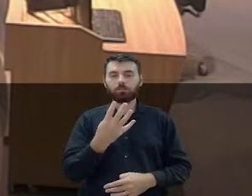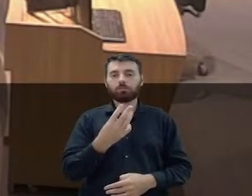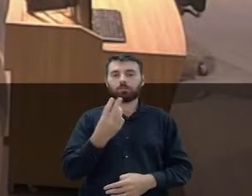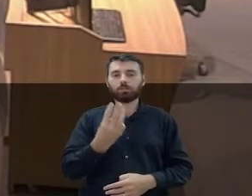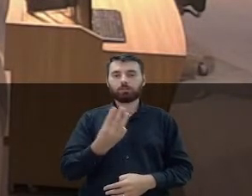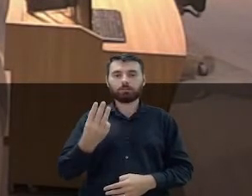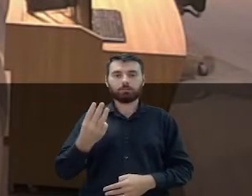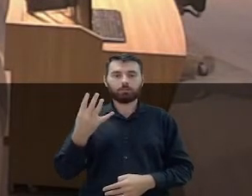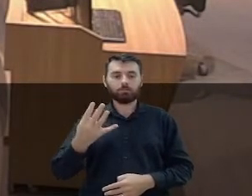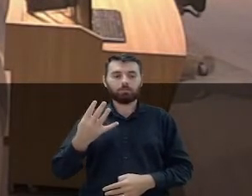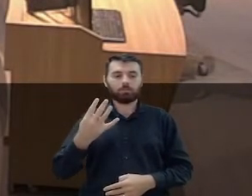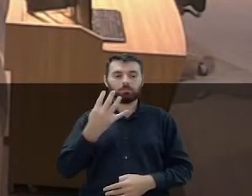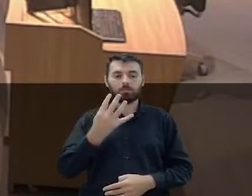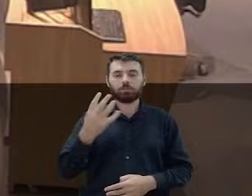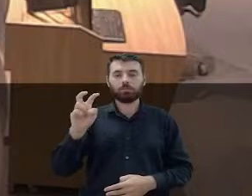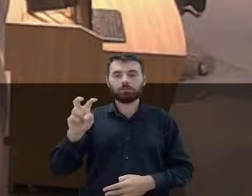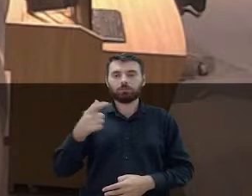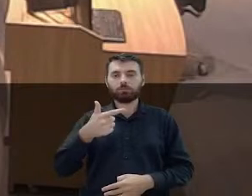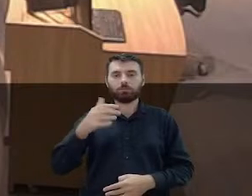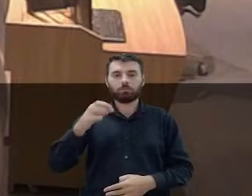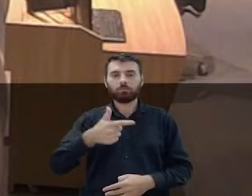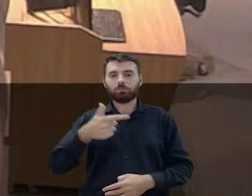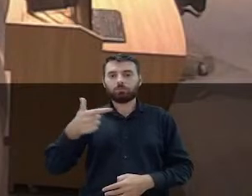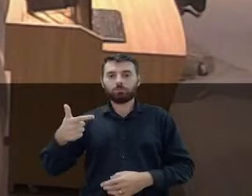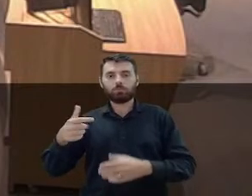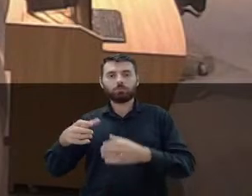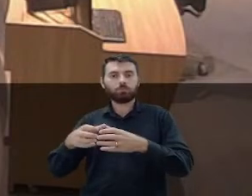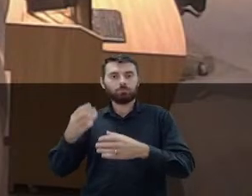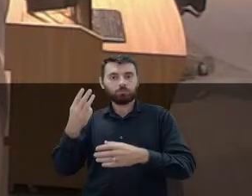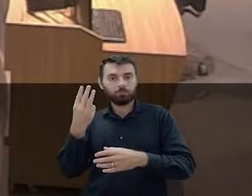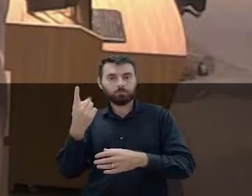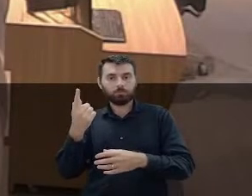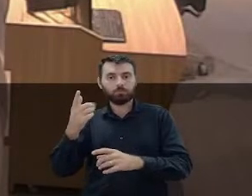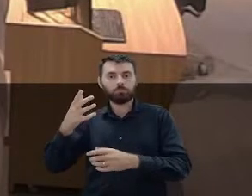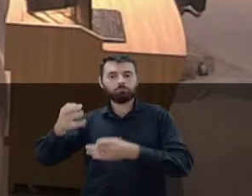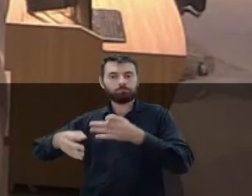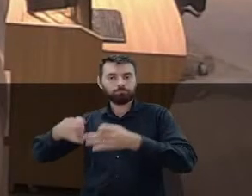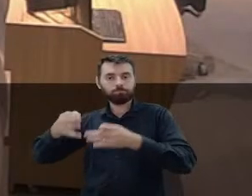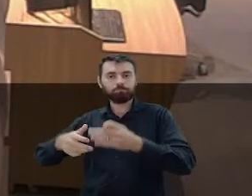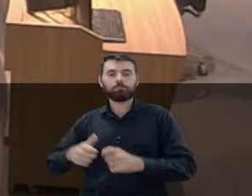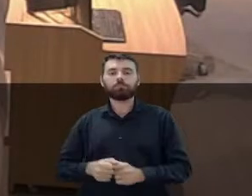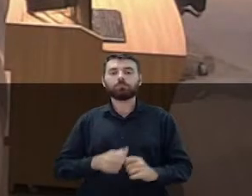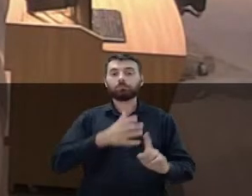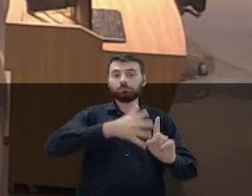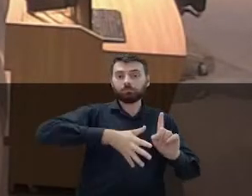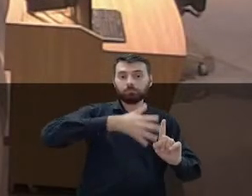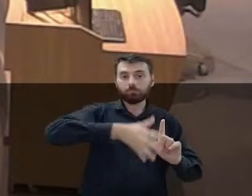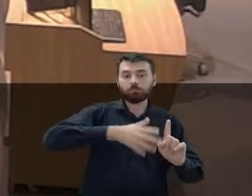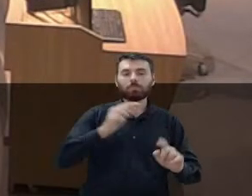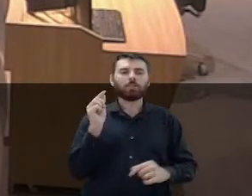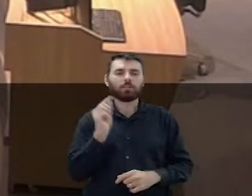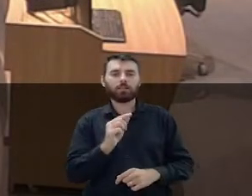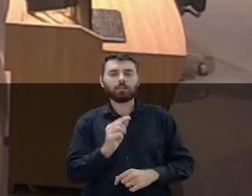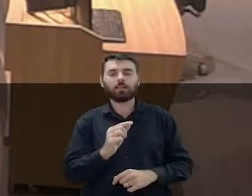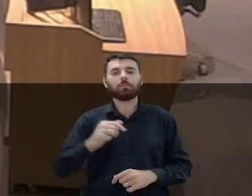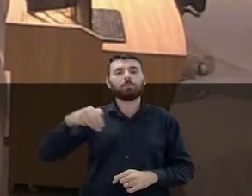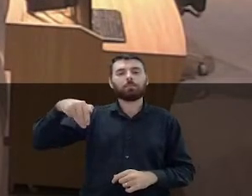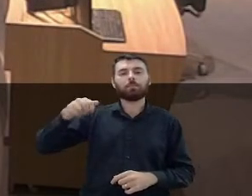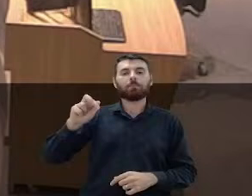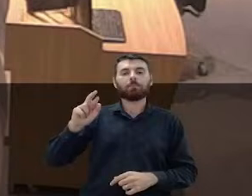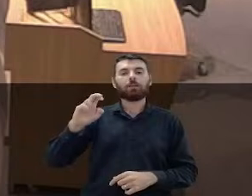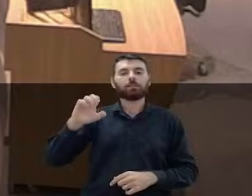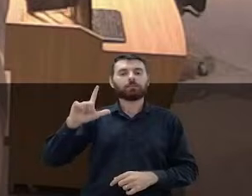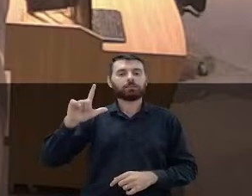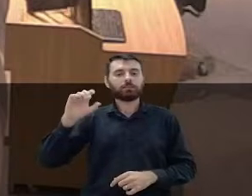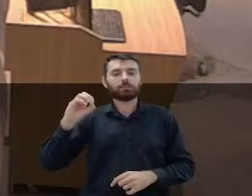24.334, dígito 45-2022, vara 31, inscrito para sustentação oral, doutor Marcelo Menezes Echeverria